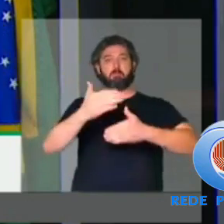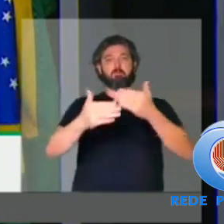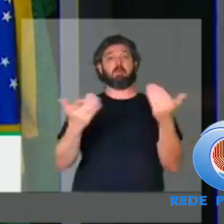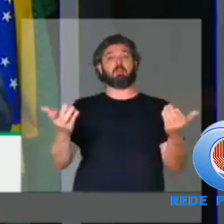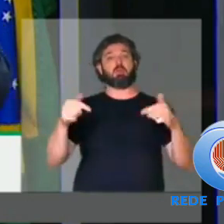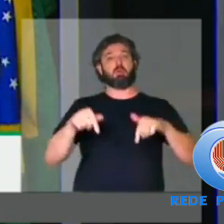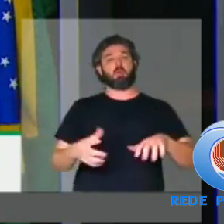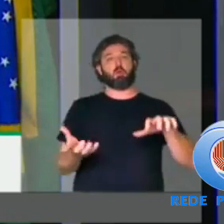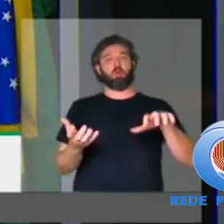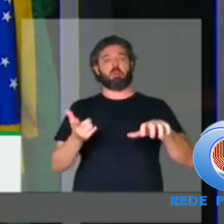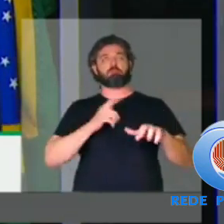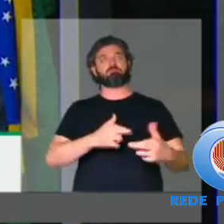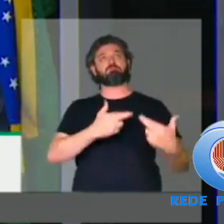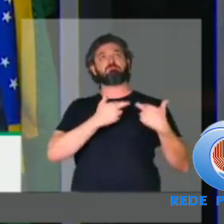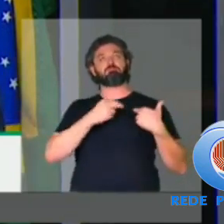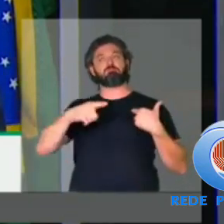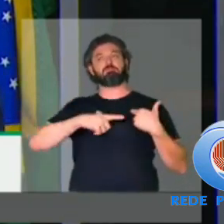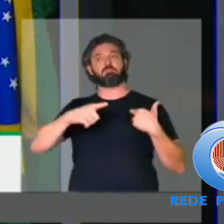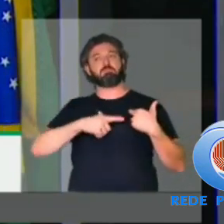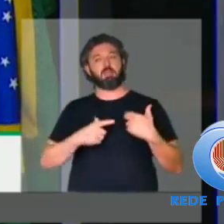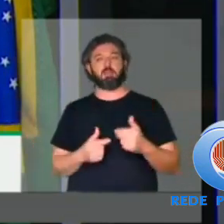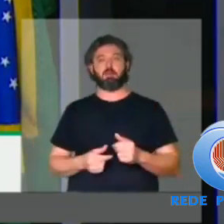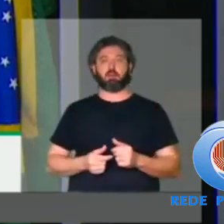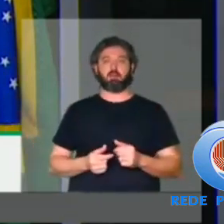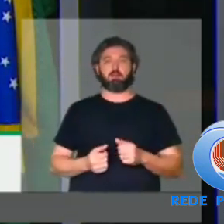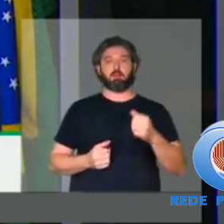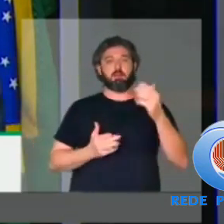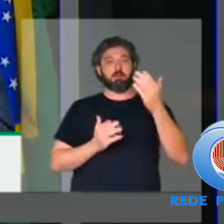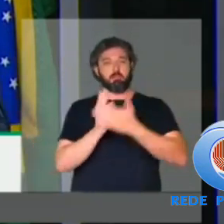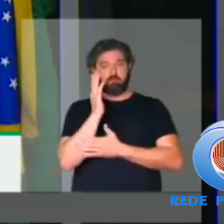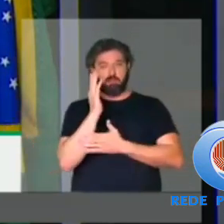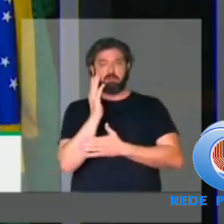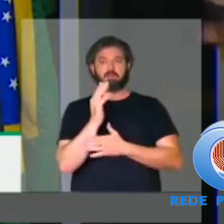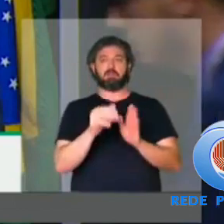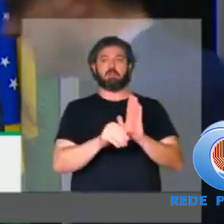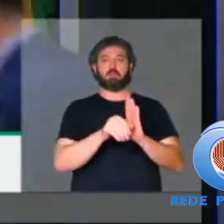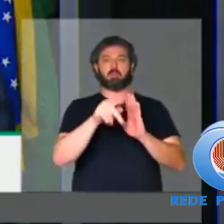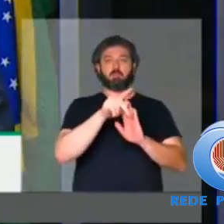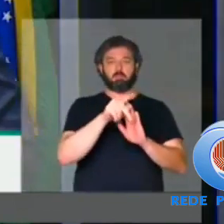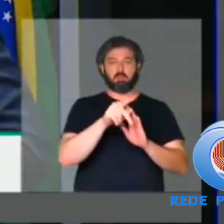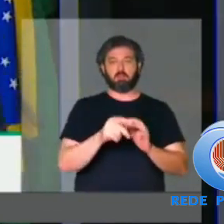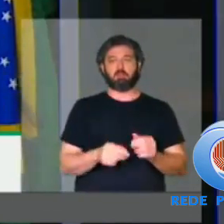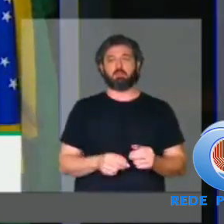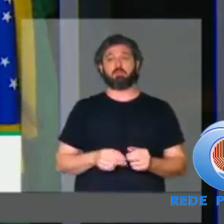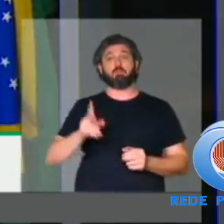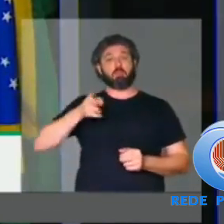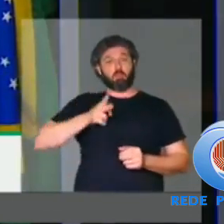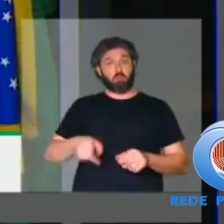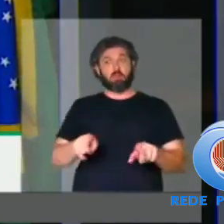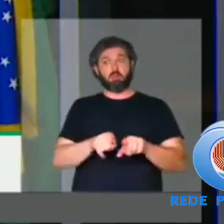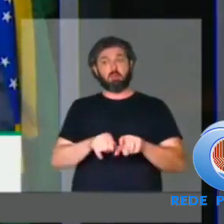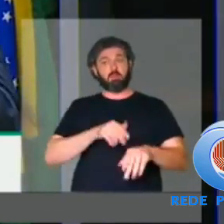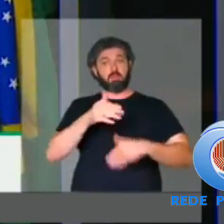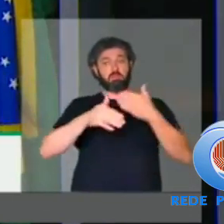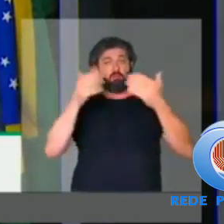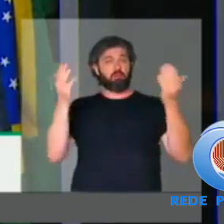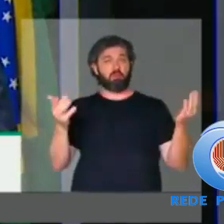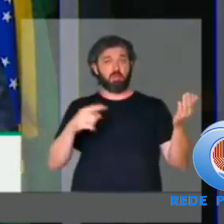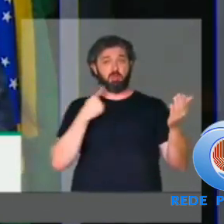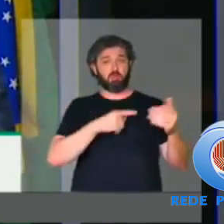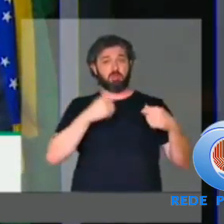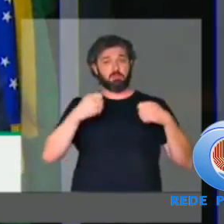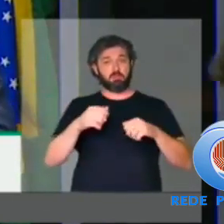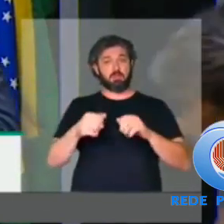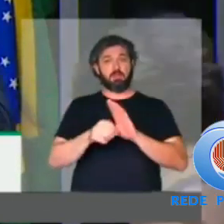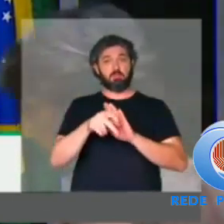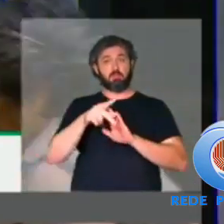Então, esse Congresso tem a responsabilidade de aprovar essa MP. E continuarmos avançando. Precisamos